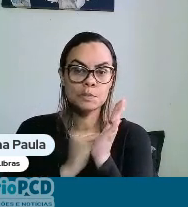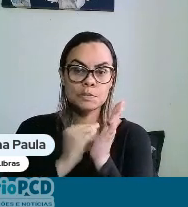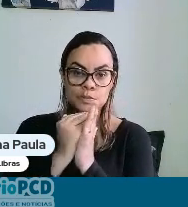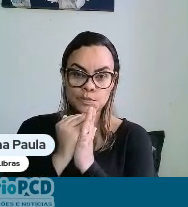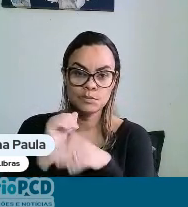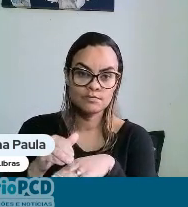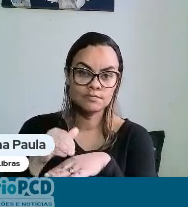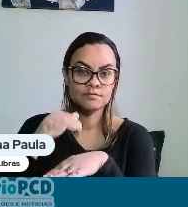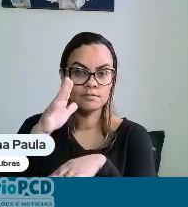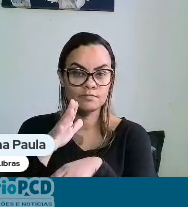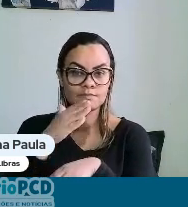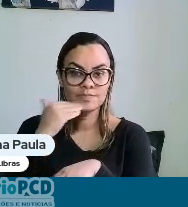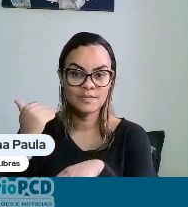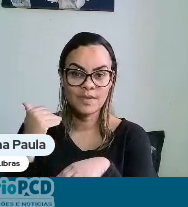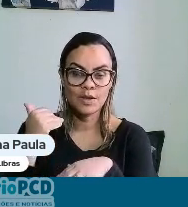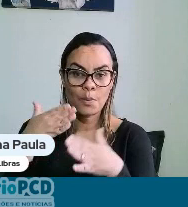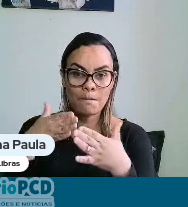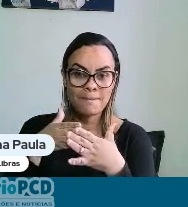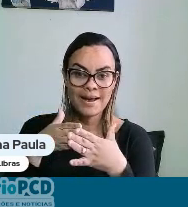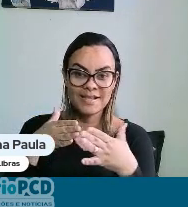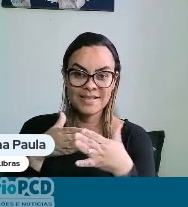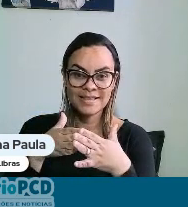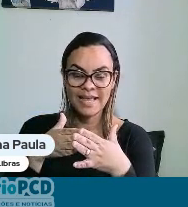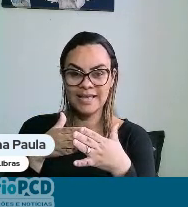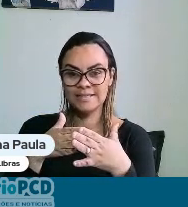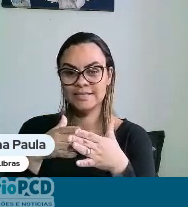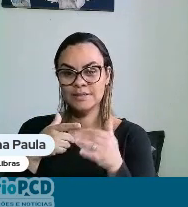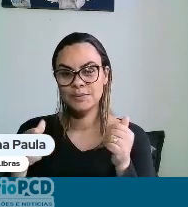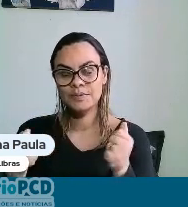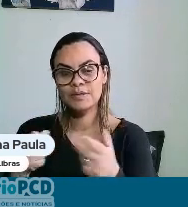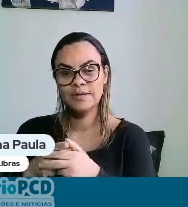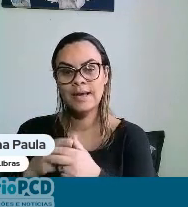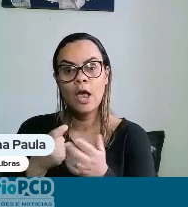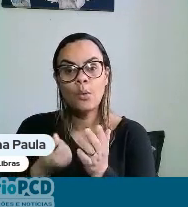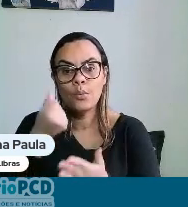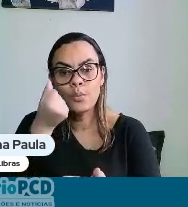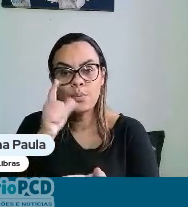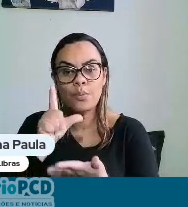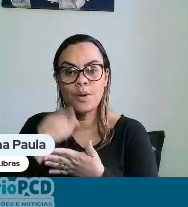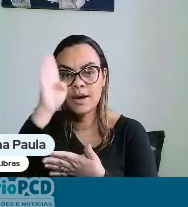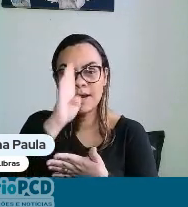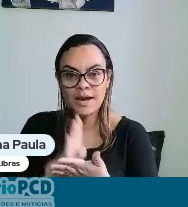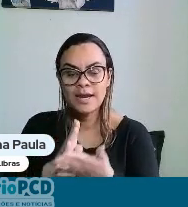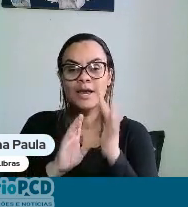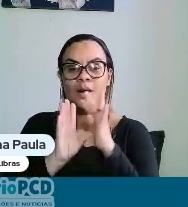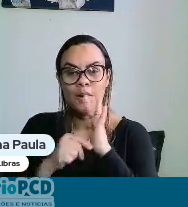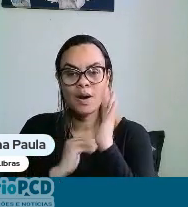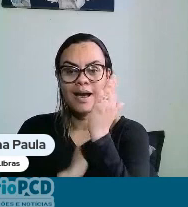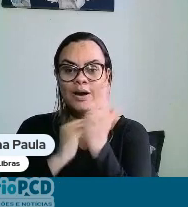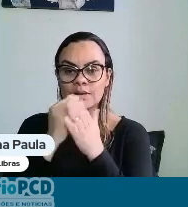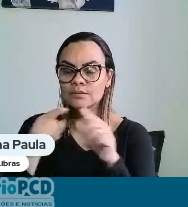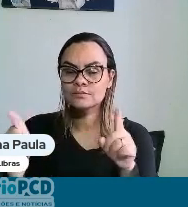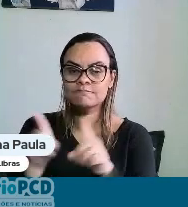mais fácil combater. Então, a carga tributária brasileira é alta porque a nossa carga burocrática é alta. Se